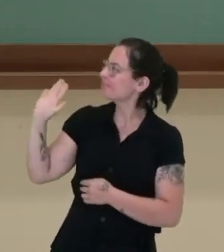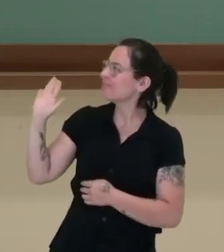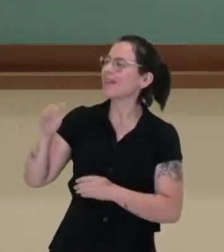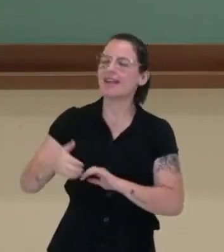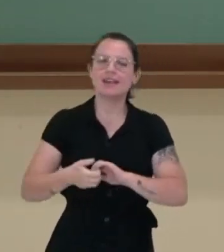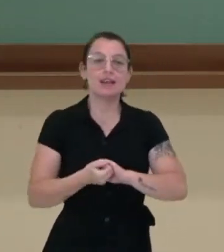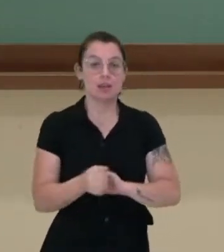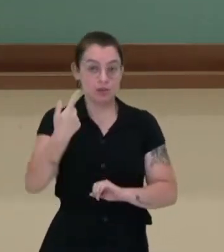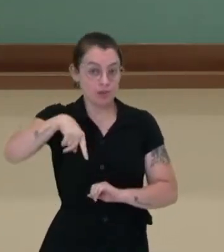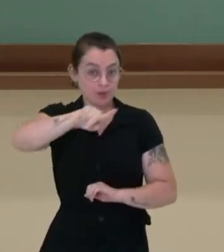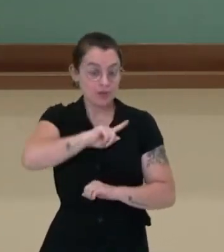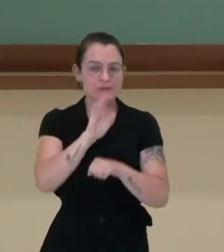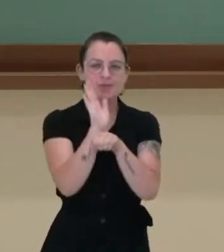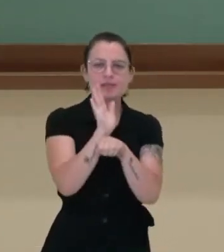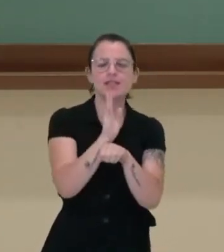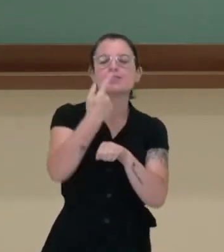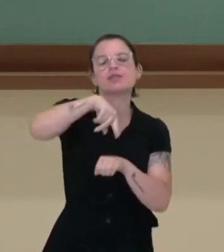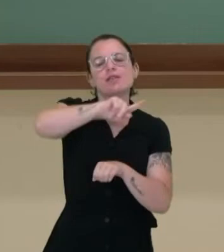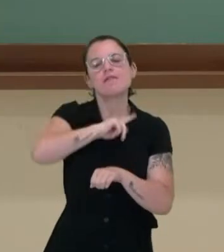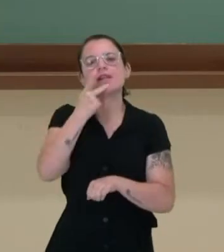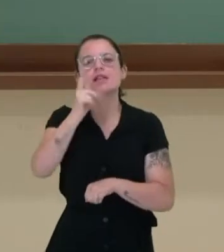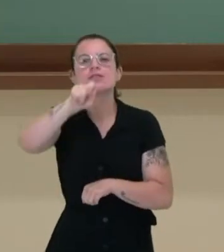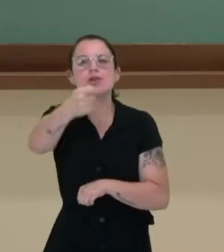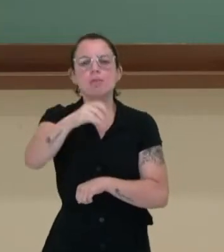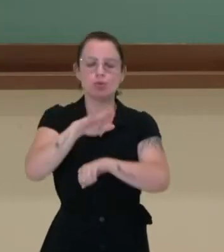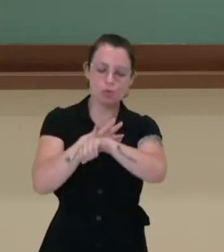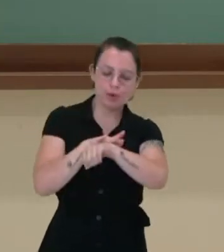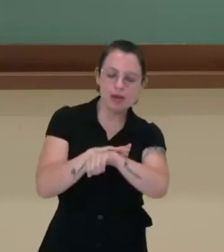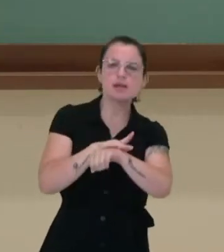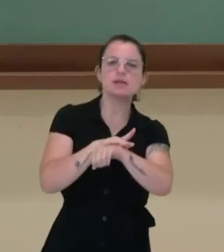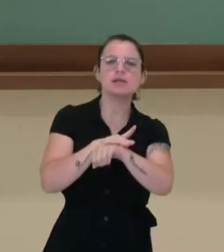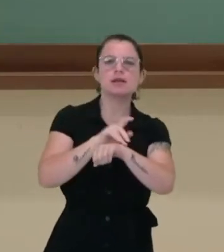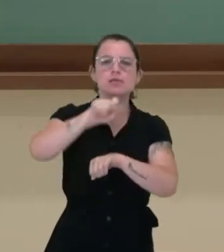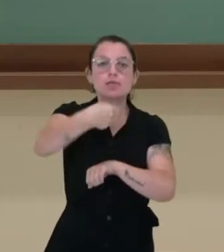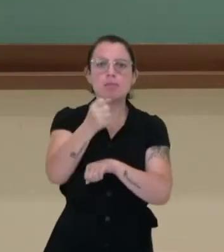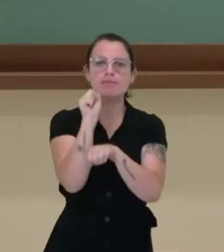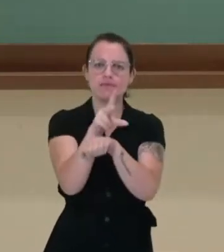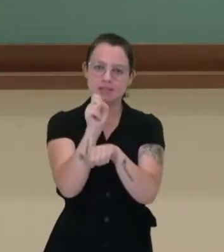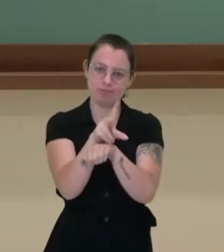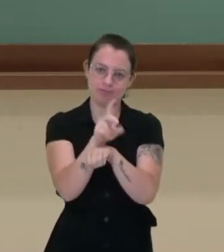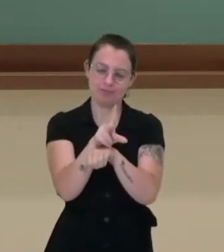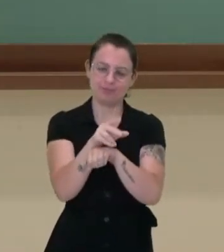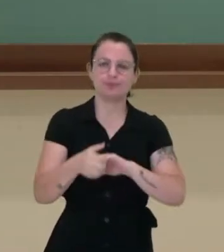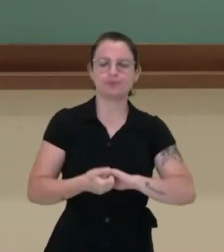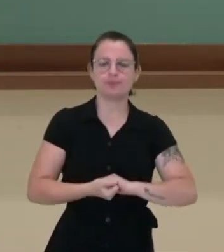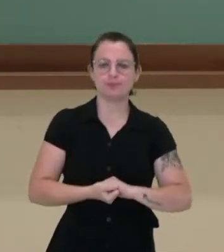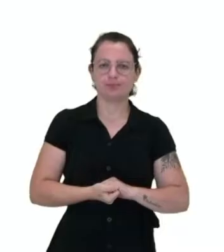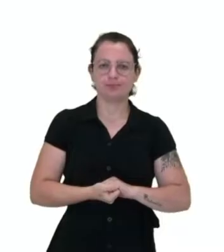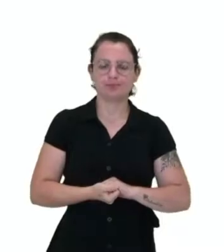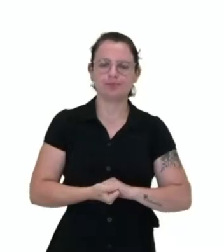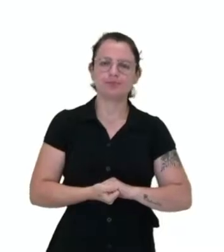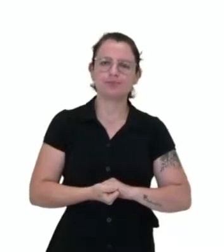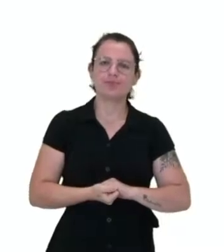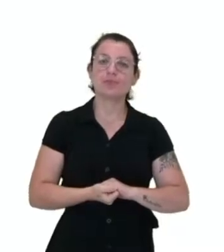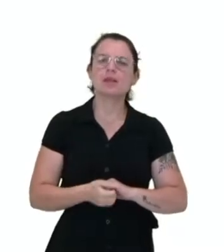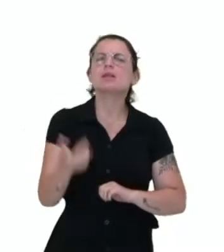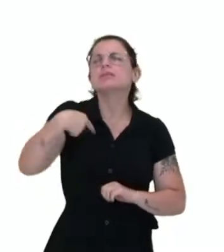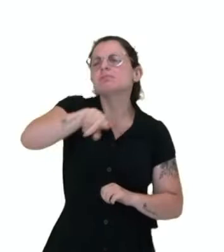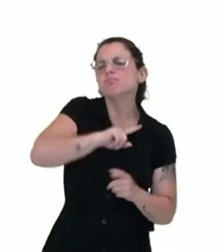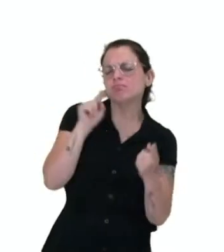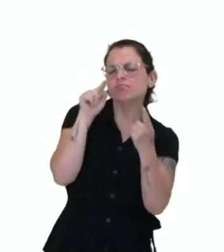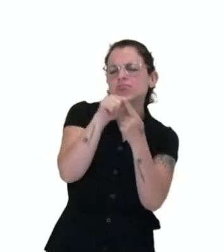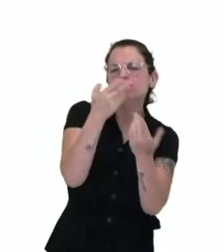hoje, vamos falar sobre doenças causadas por vírus. Vamos lá? Objetivo da